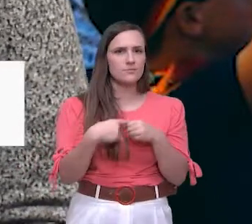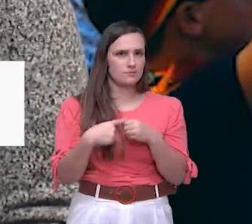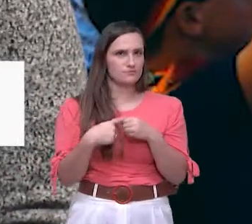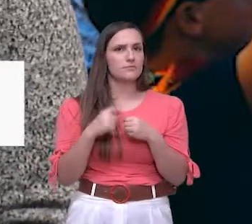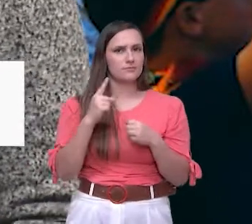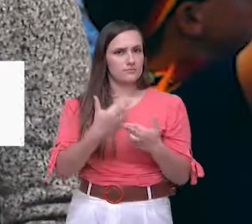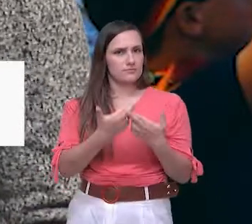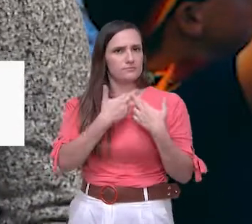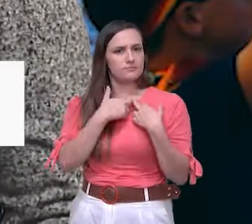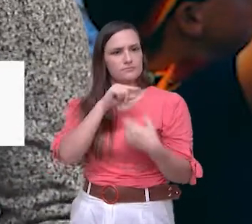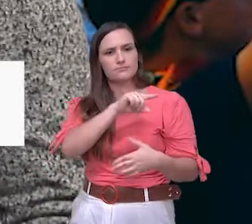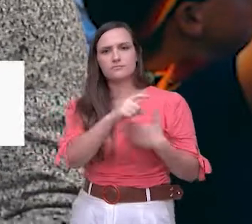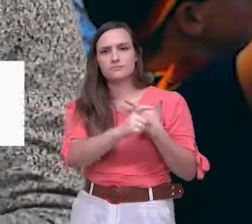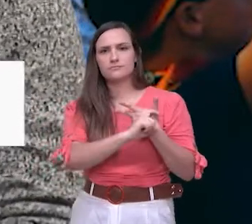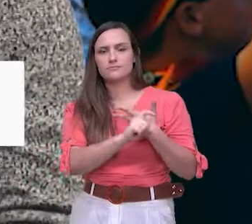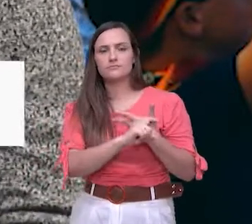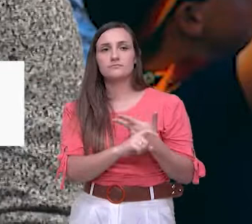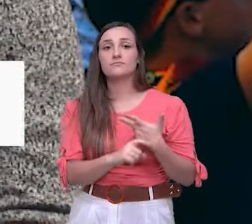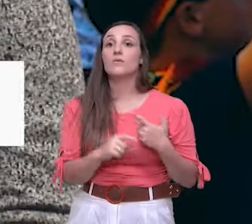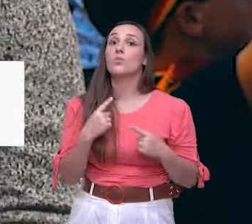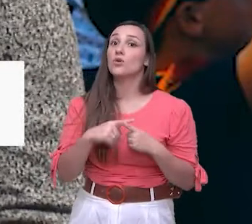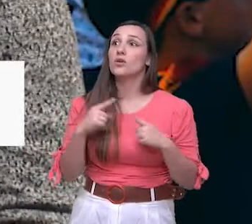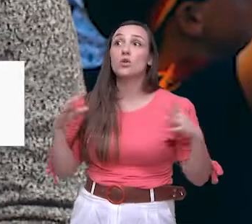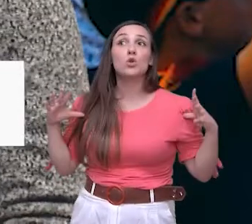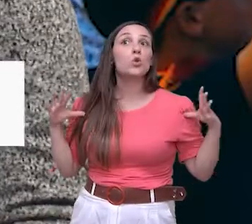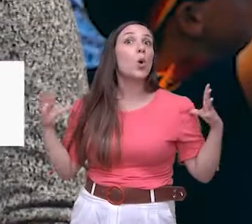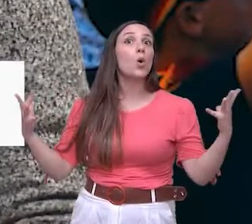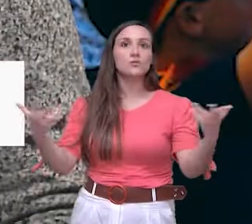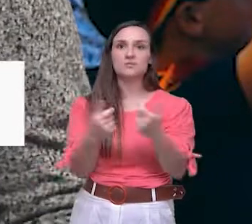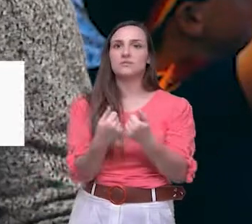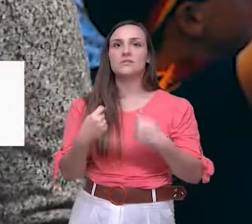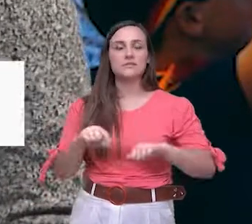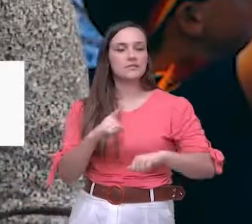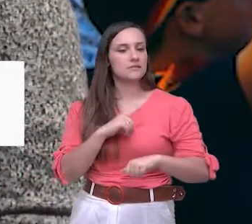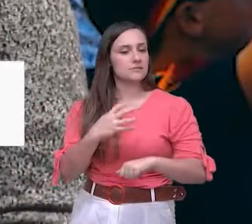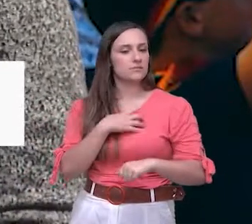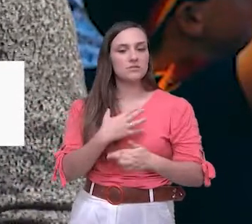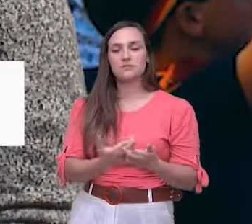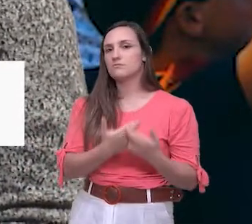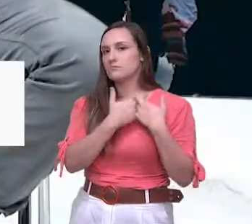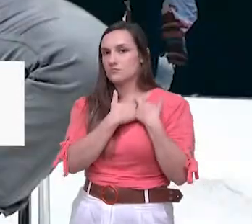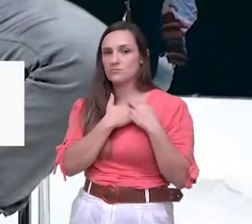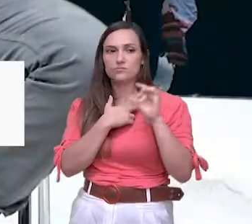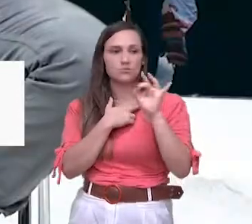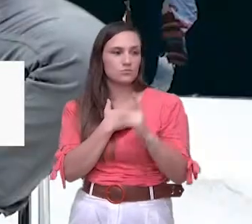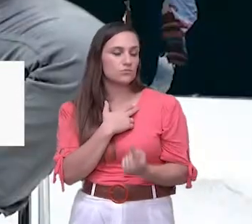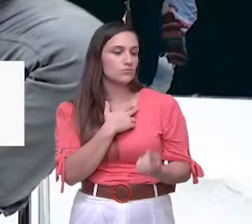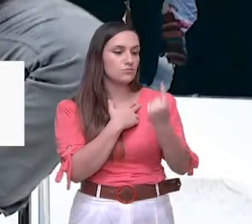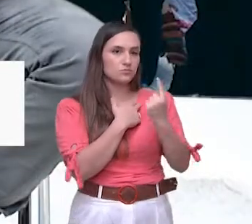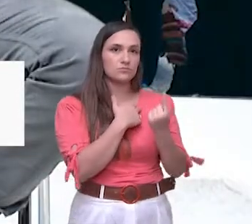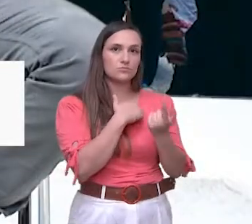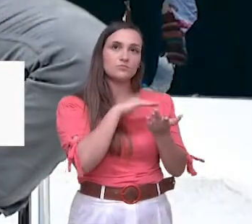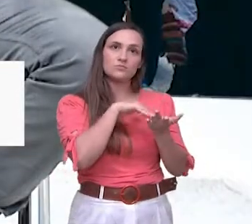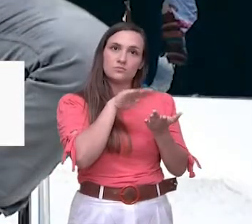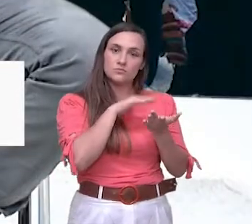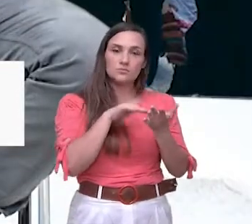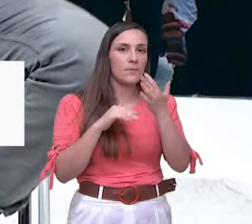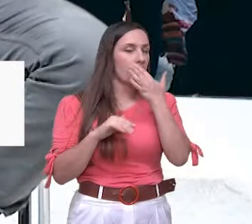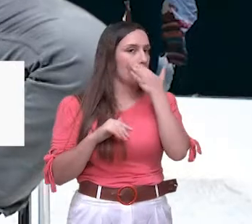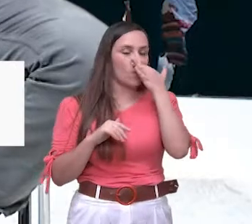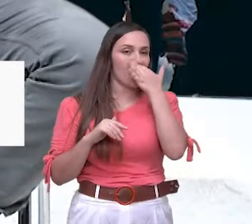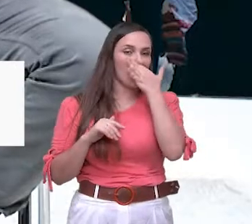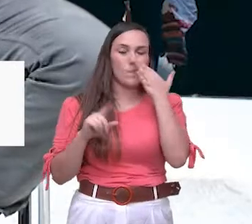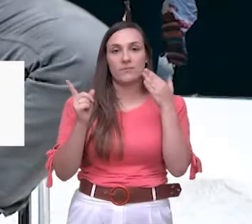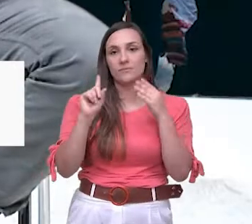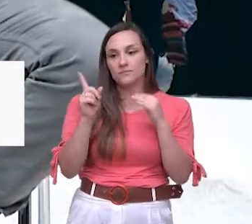os municípios para que a gente possa pensar de maneira em que todos se responsabilizem né Não somente a